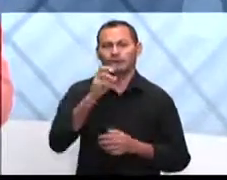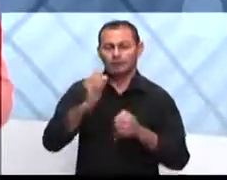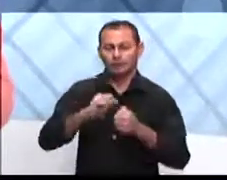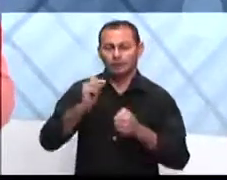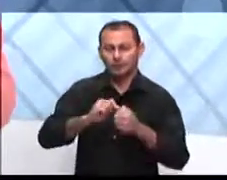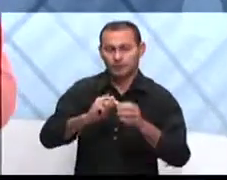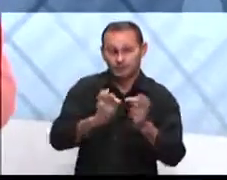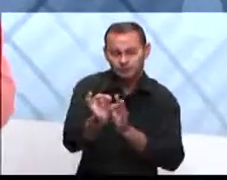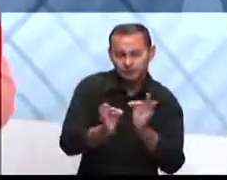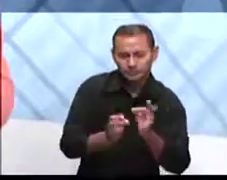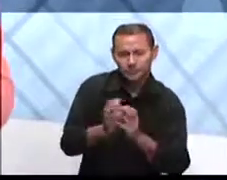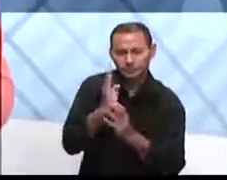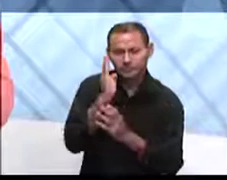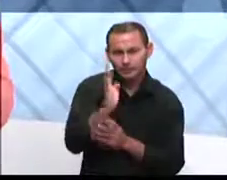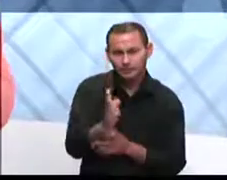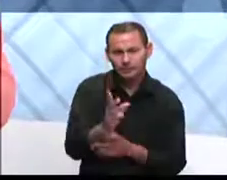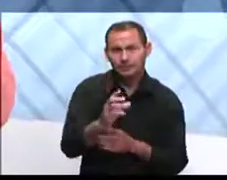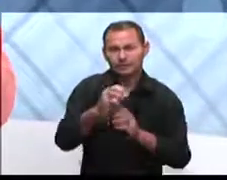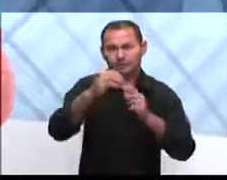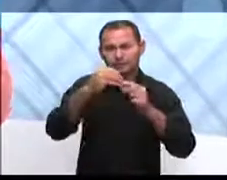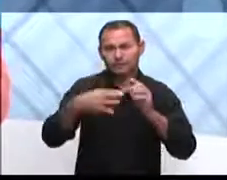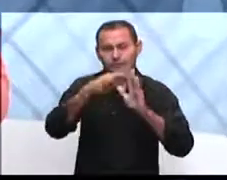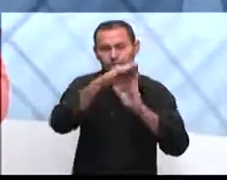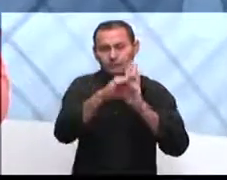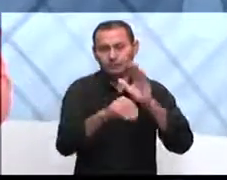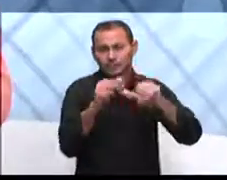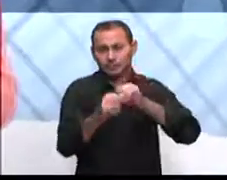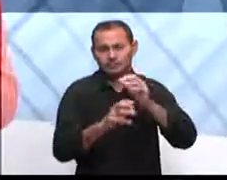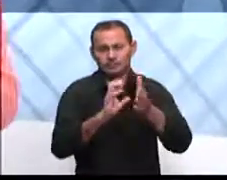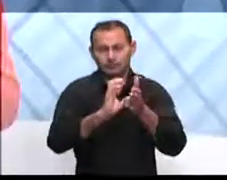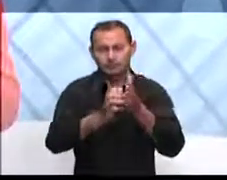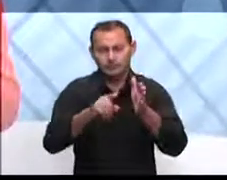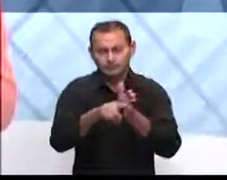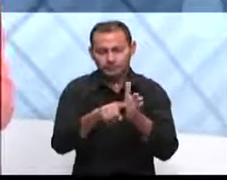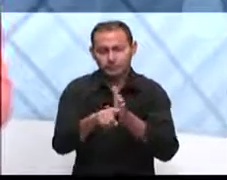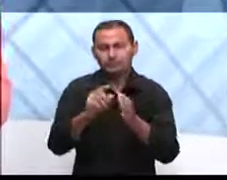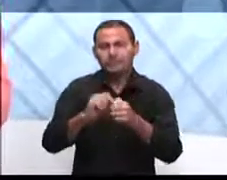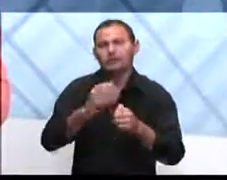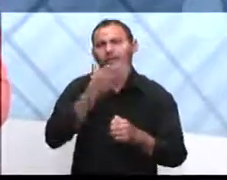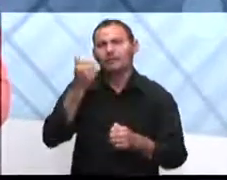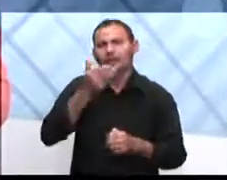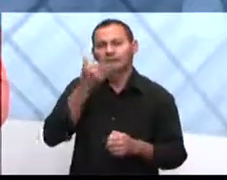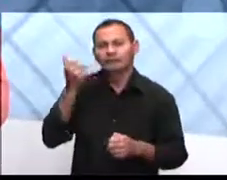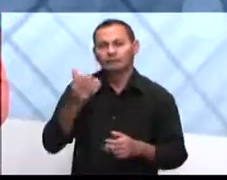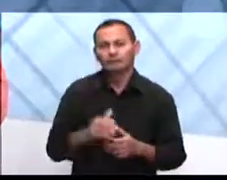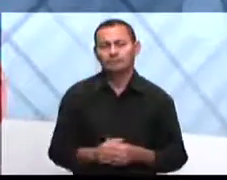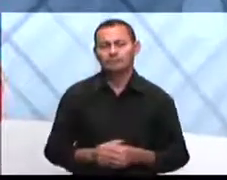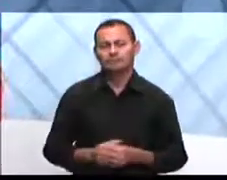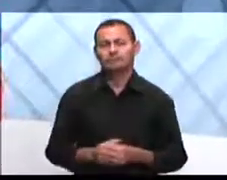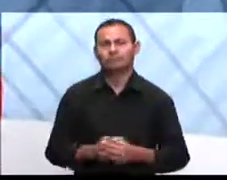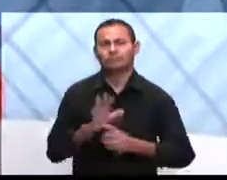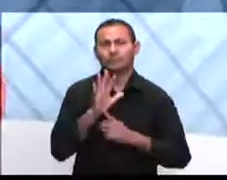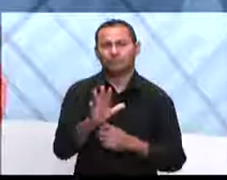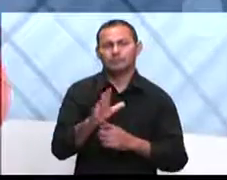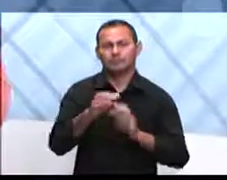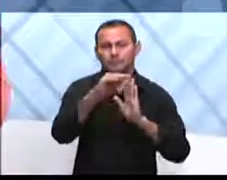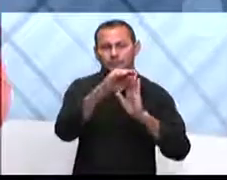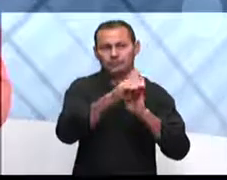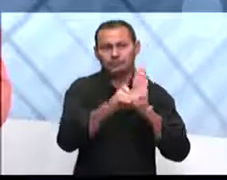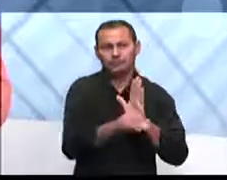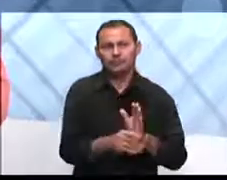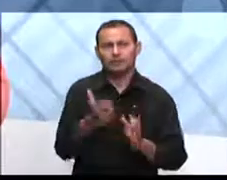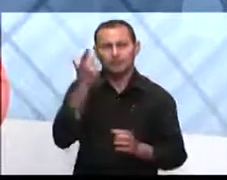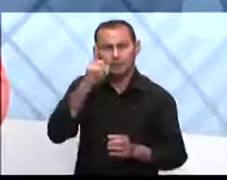faz a elaboração direto nesse programa, vira um banco de questões, então, facilmente, então, através desse programa, a